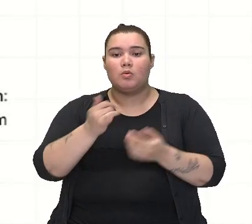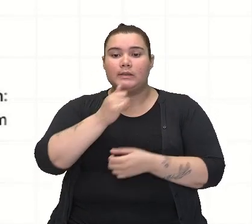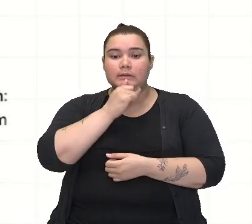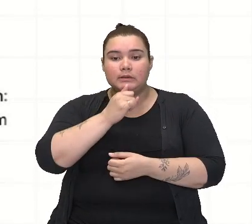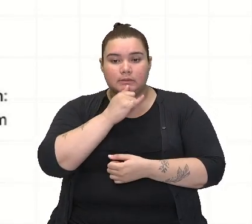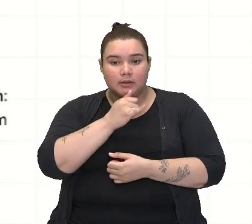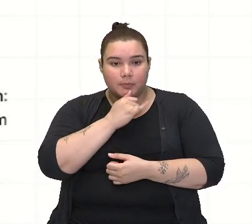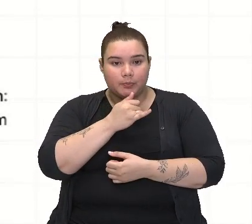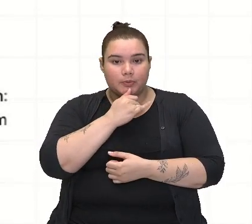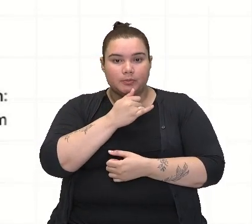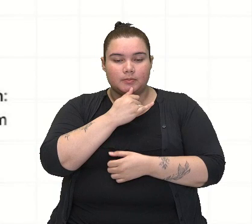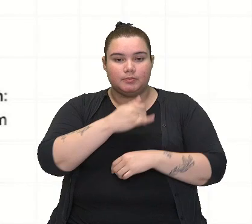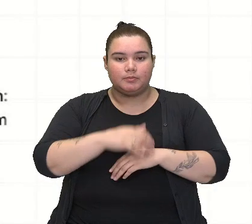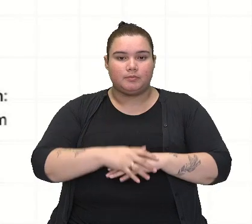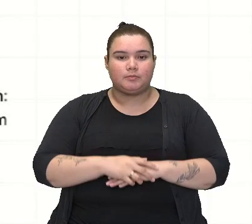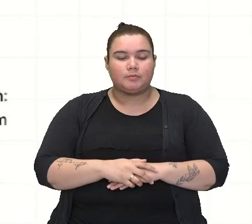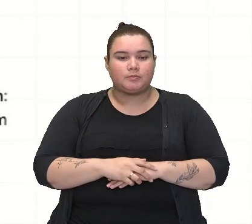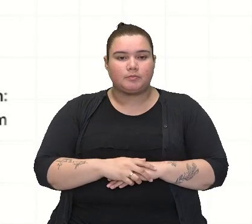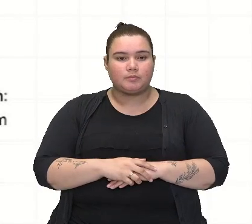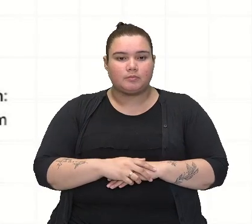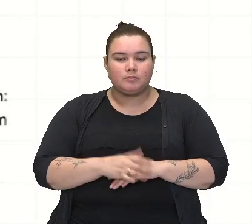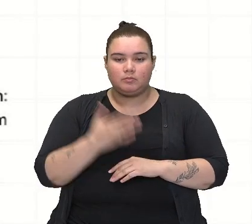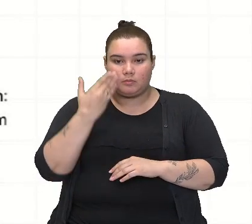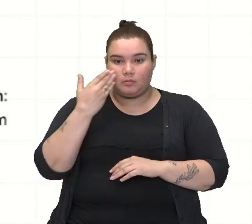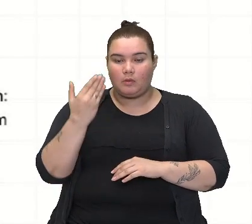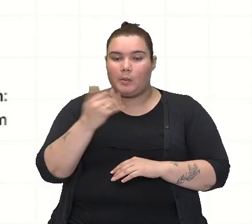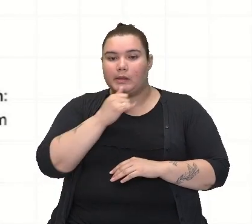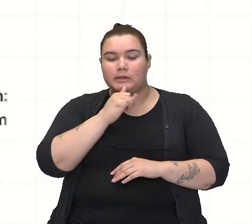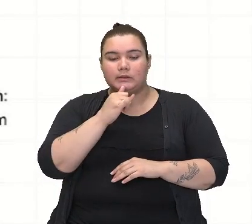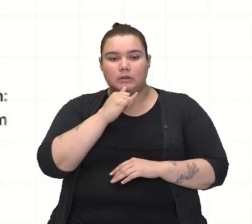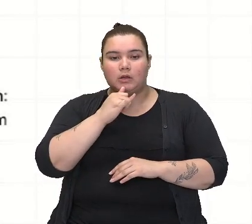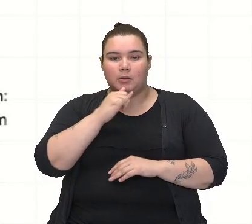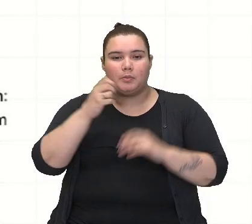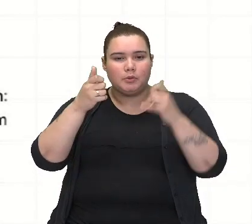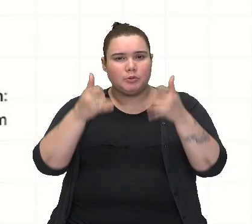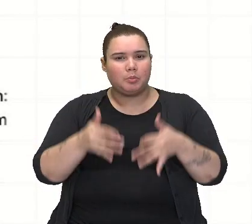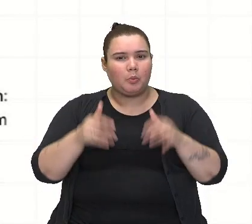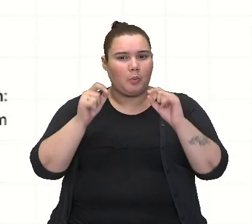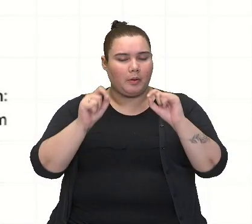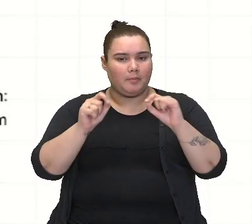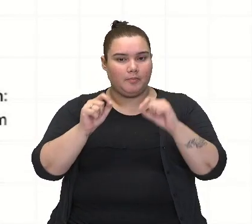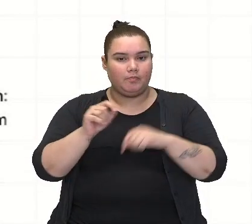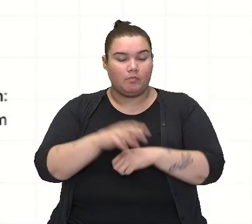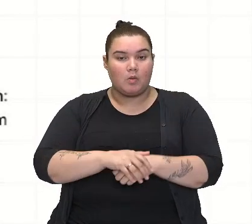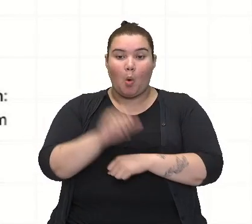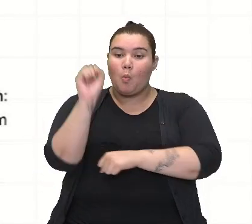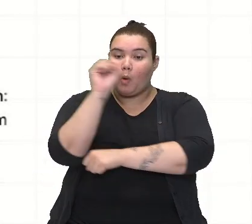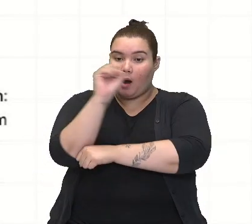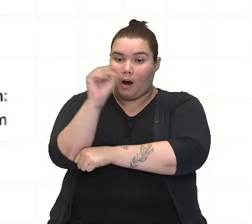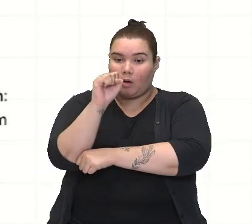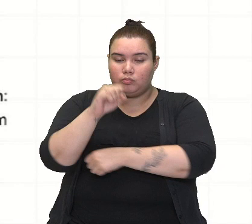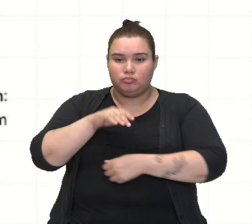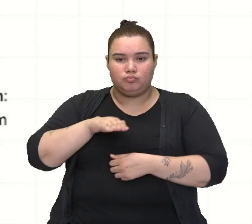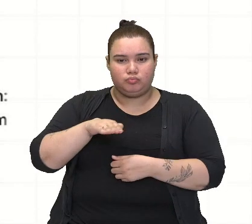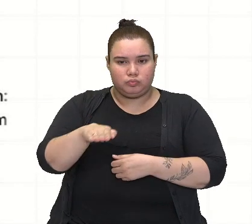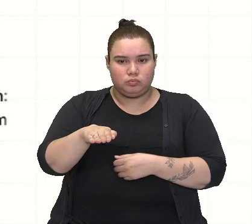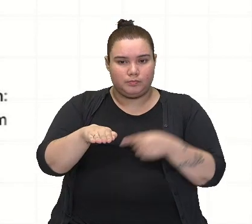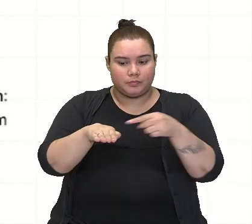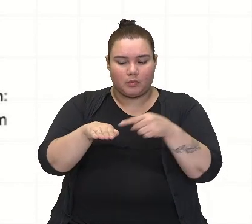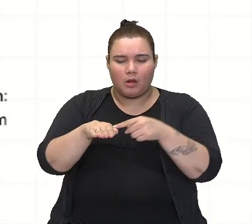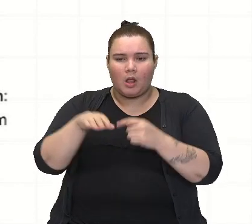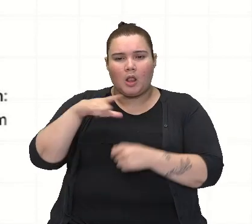está aqui, ó. Neste exemplo, nós temos o seguinte, olha, um automóvel move-se